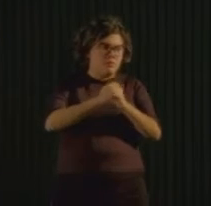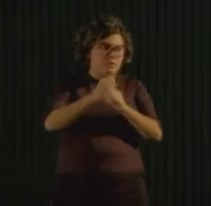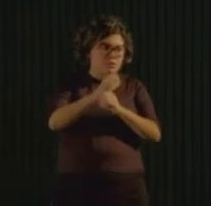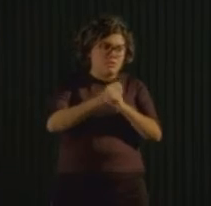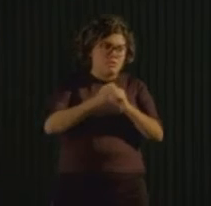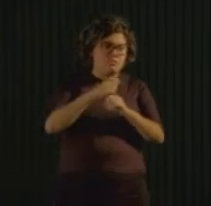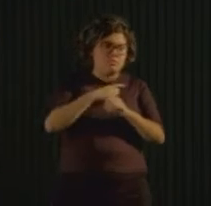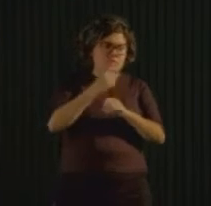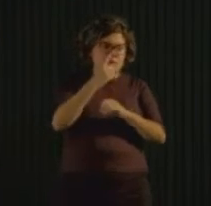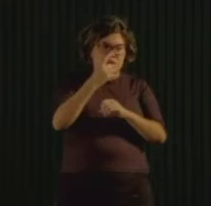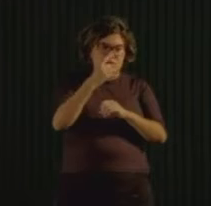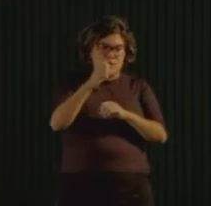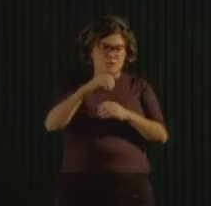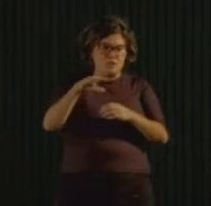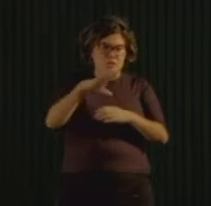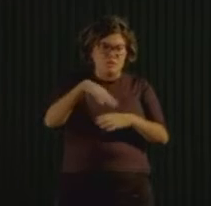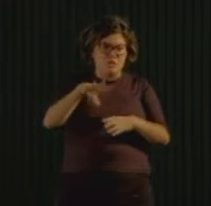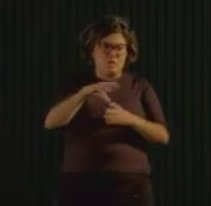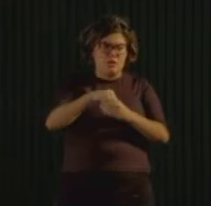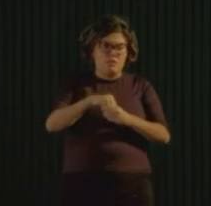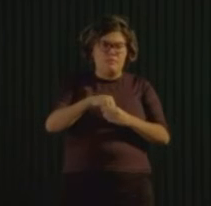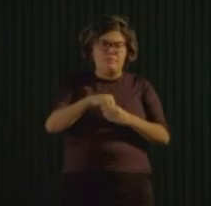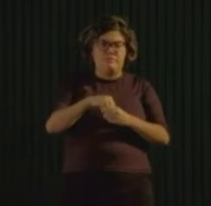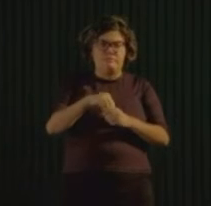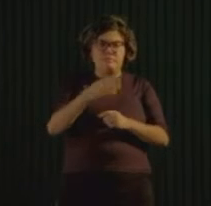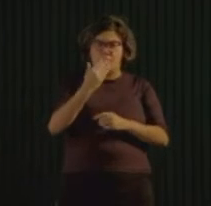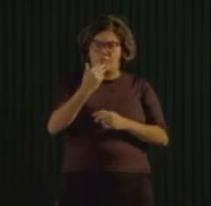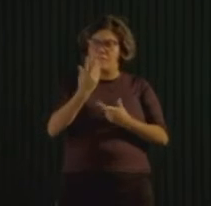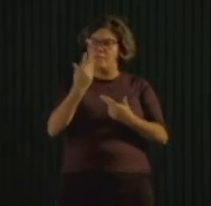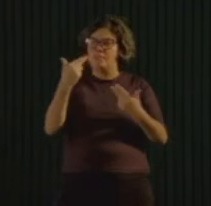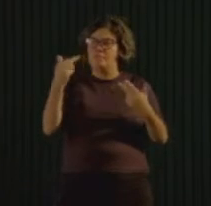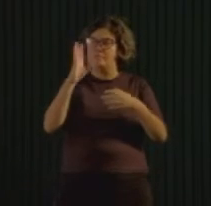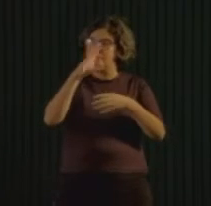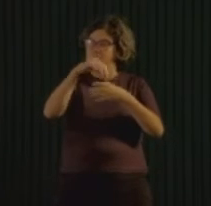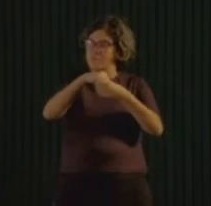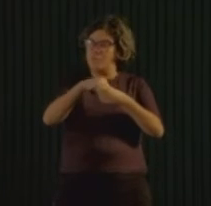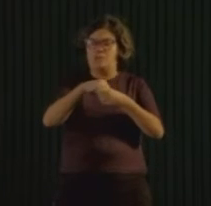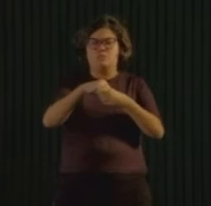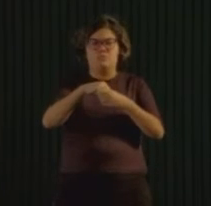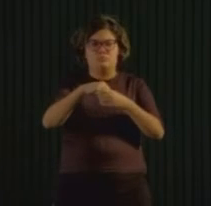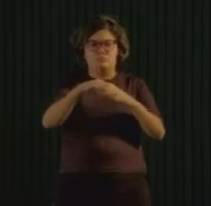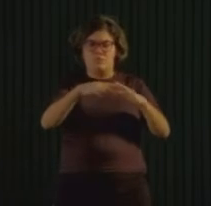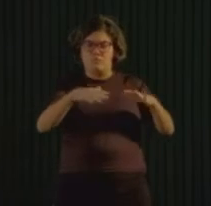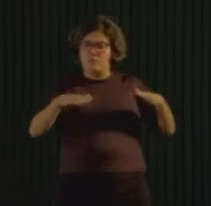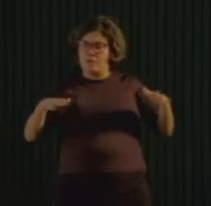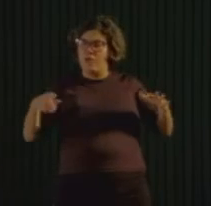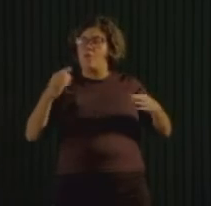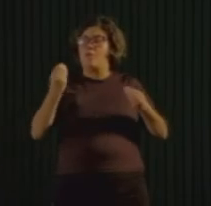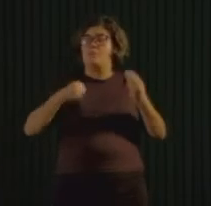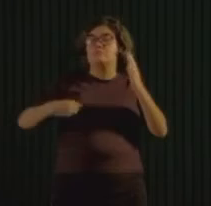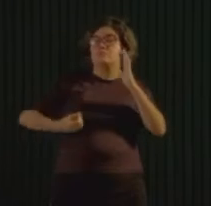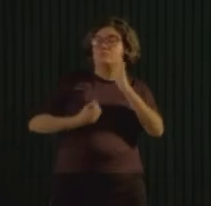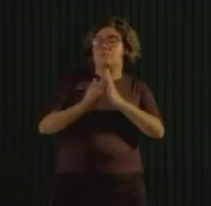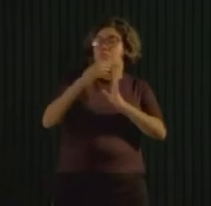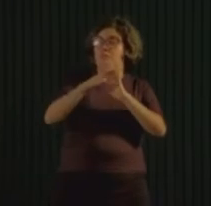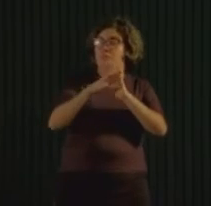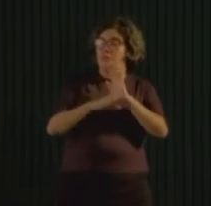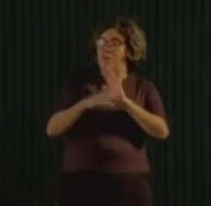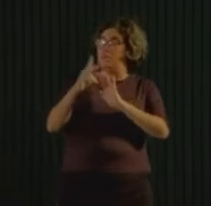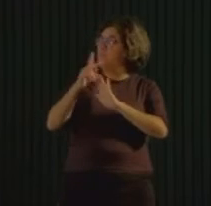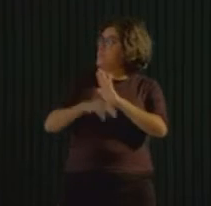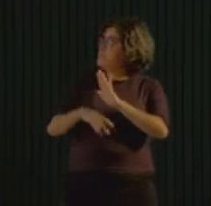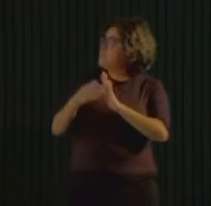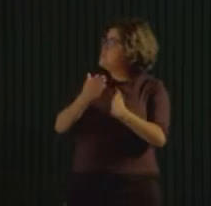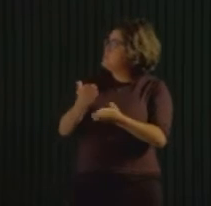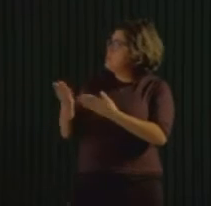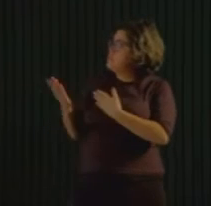falar sobre a contaminação da base da cadeia alimentar do oceano. E como a gente está enfrentando esse problema? Através